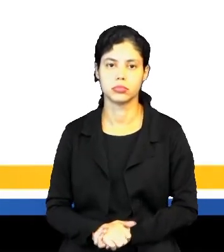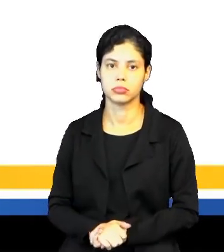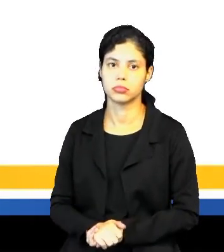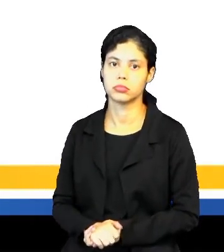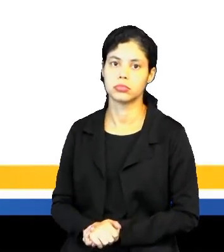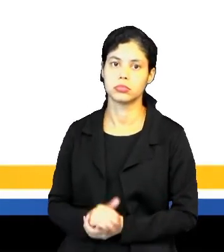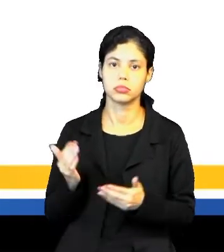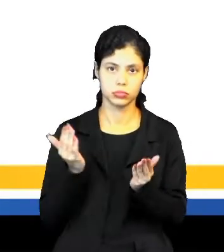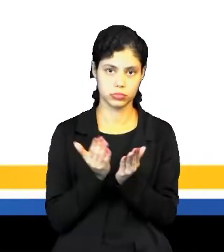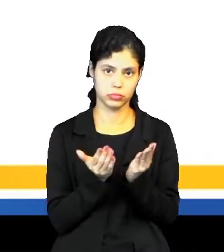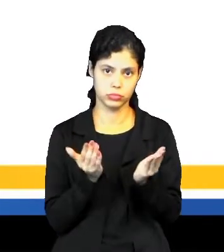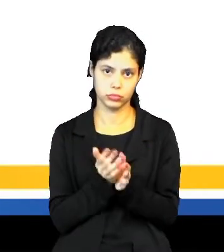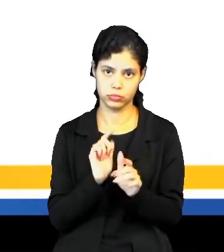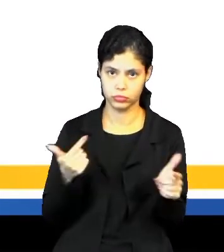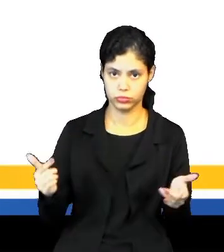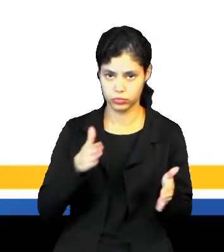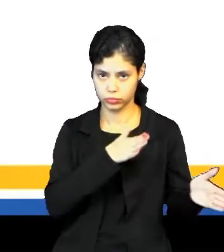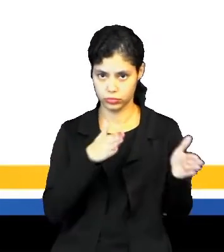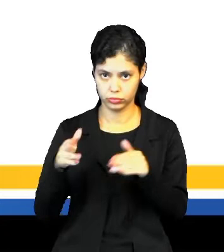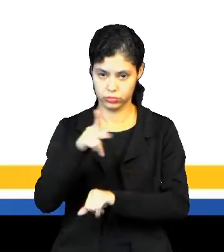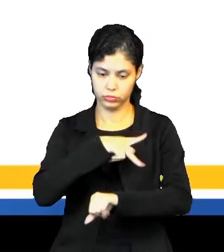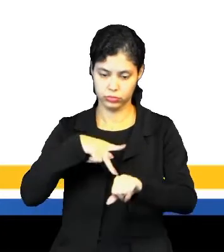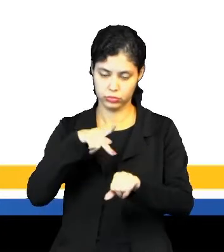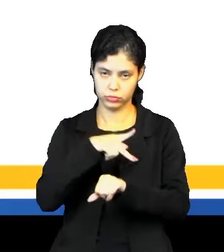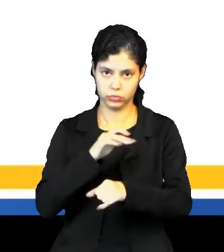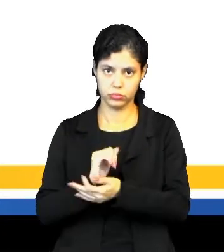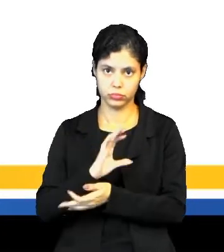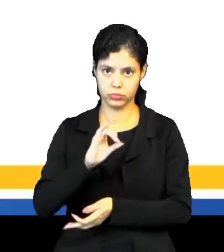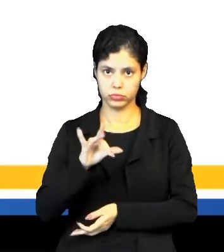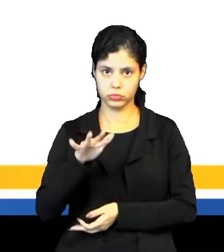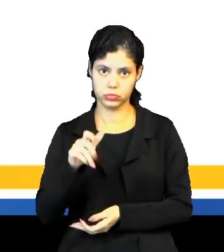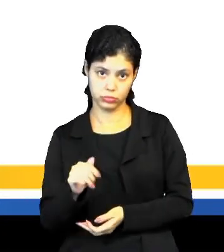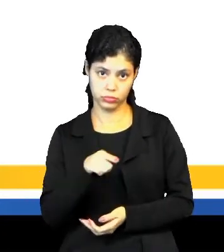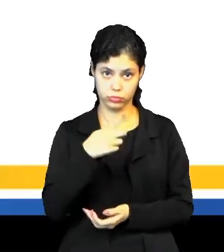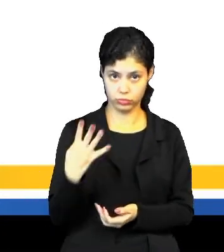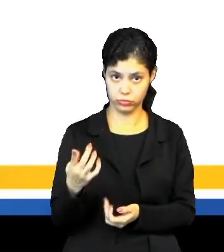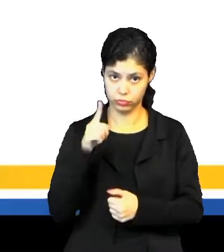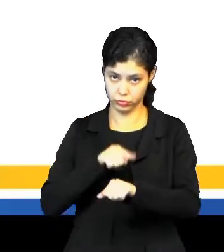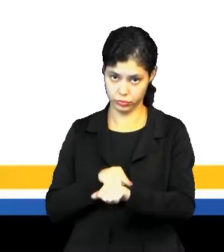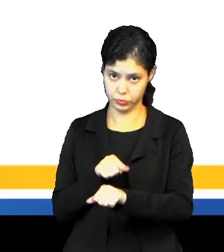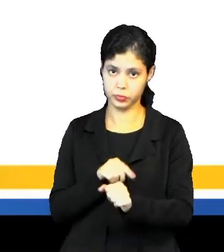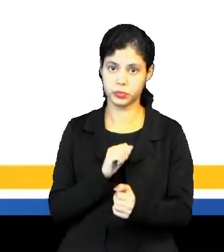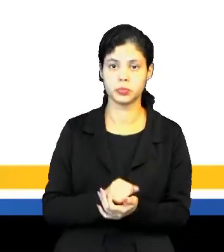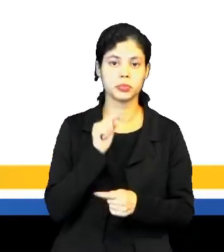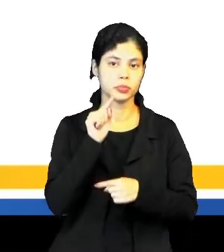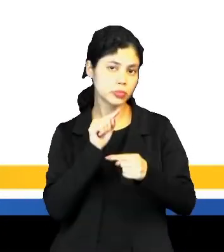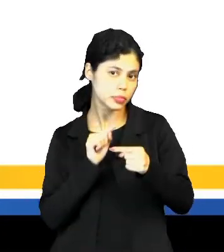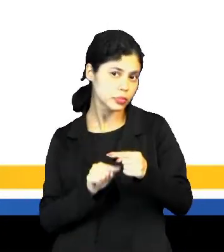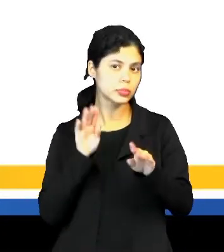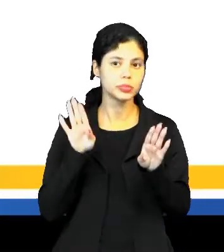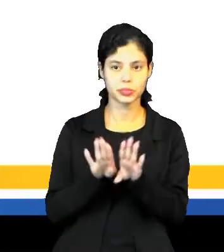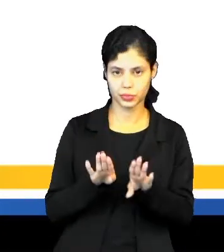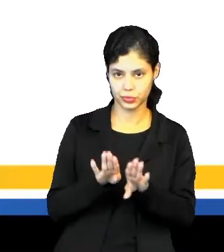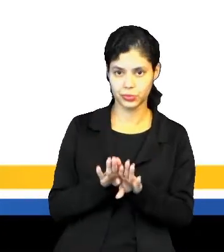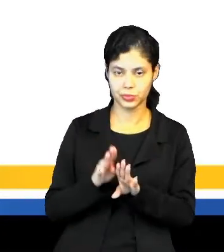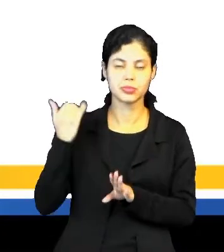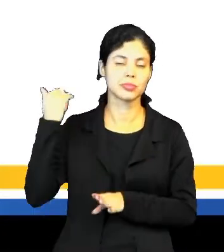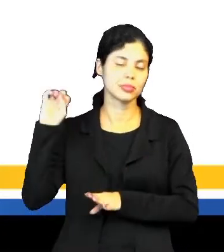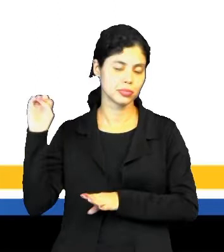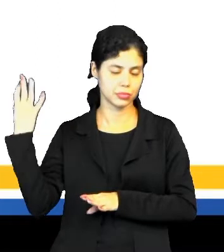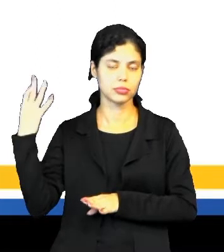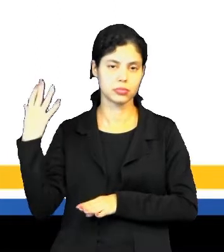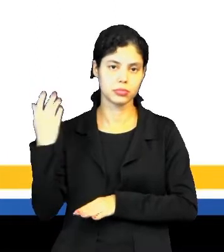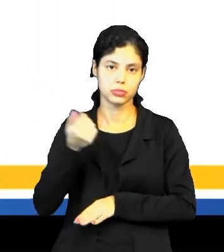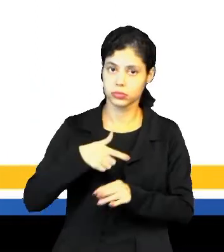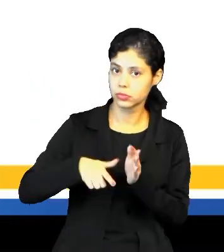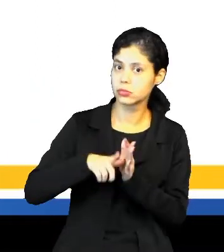Para os cristãos e grande parte dos países ocidentais, a contagem do tempo na história é dividida entre os eventos que ocorrem